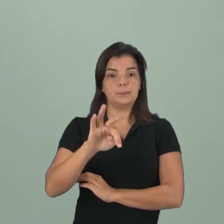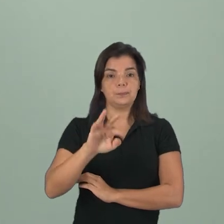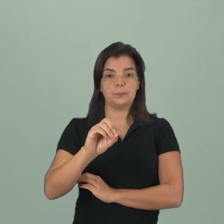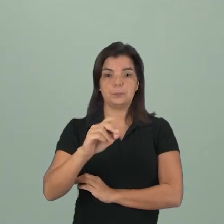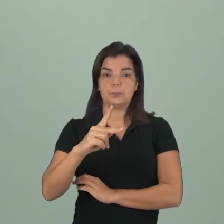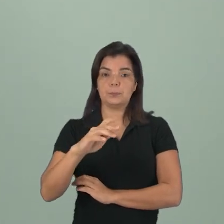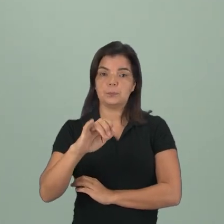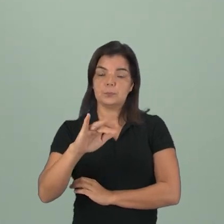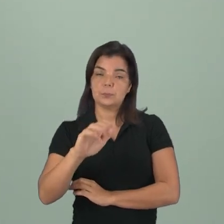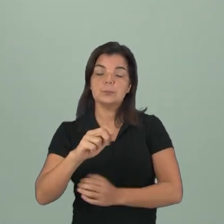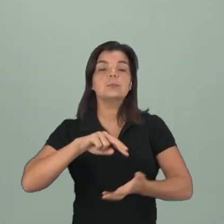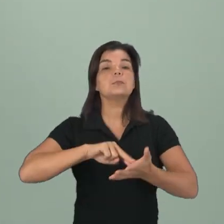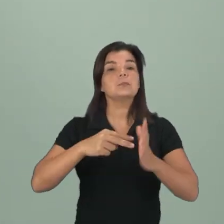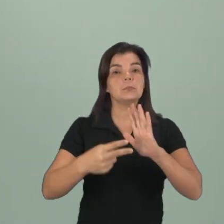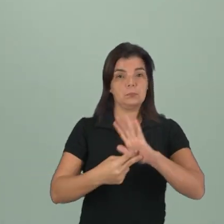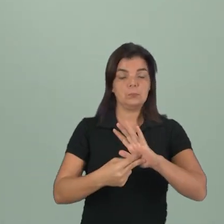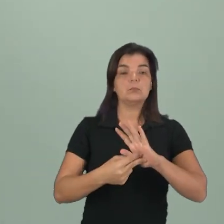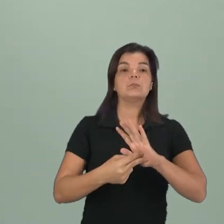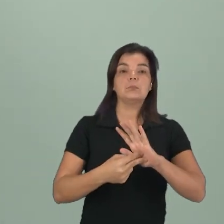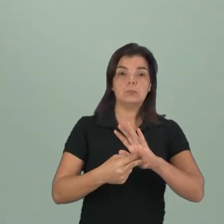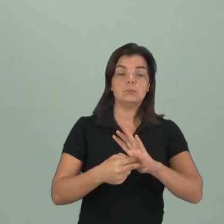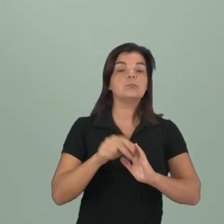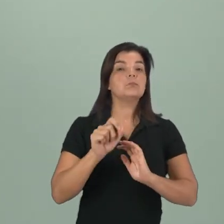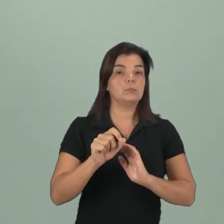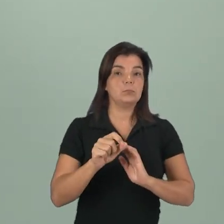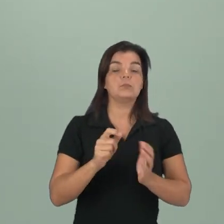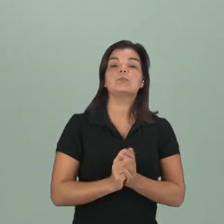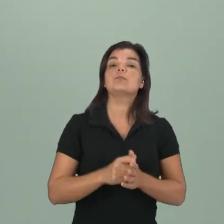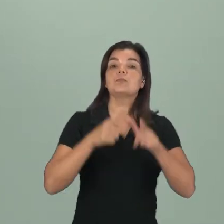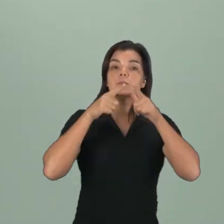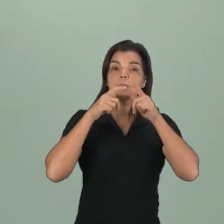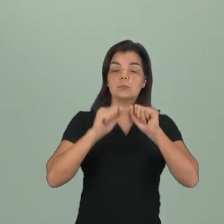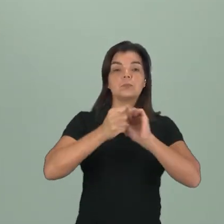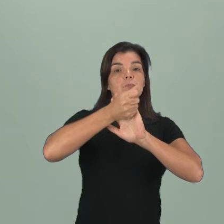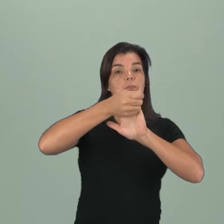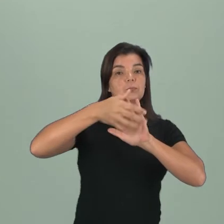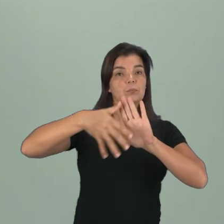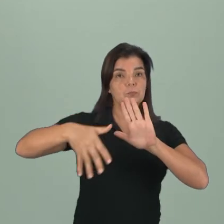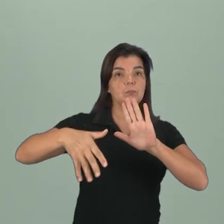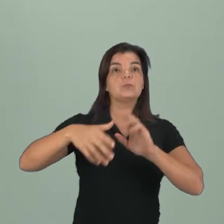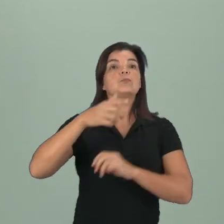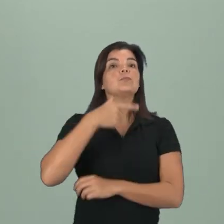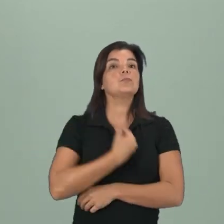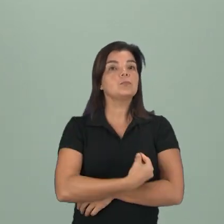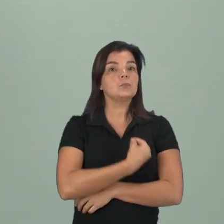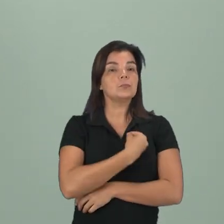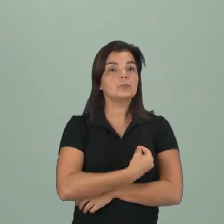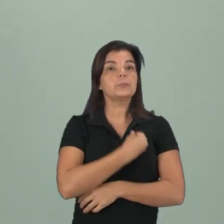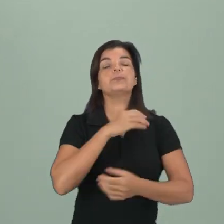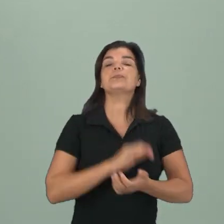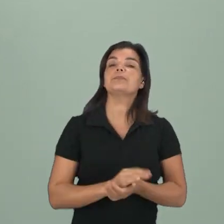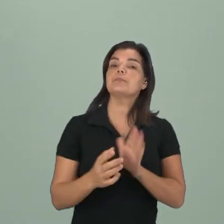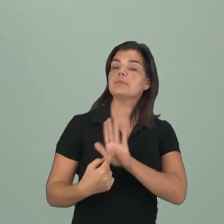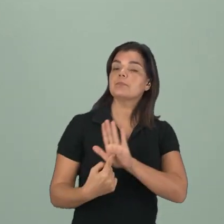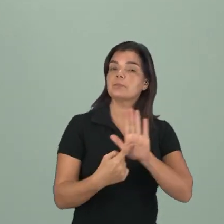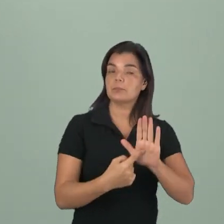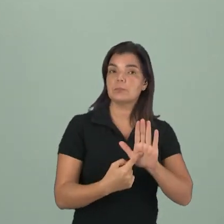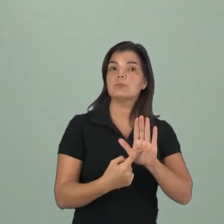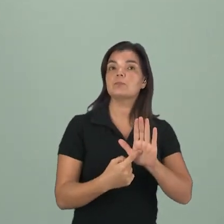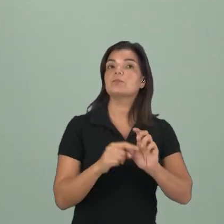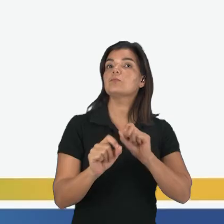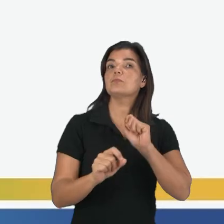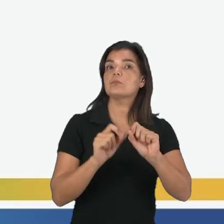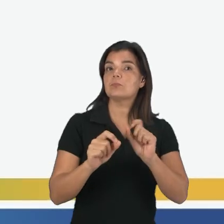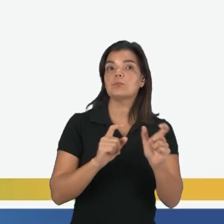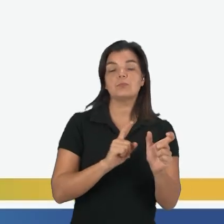é a onomatopeia? É um recurso, é uma figura de linguagem que consiste em representar por